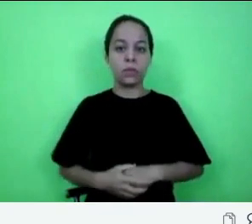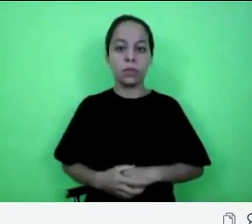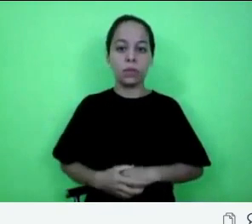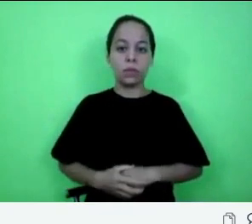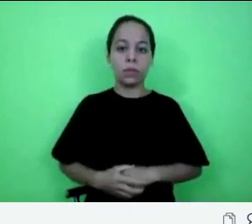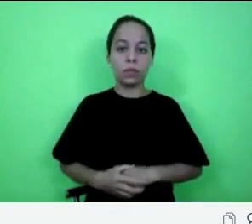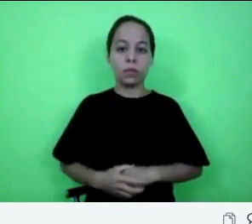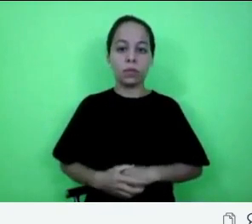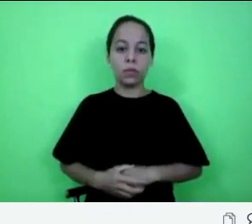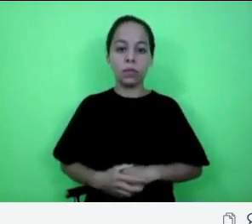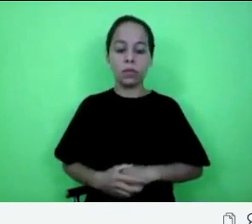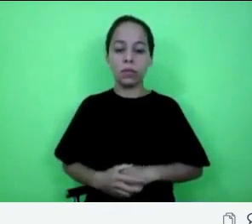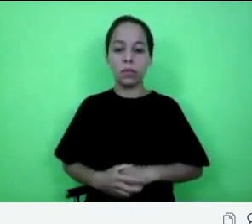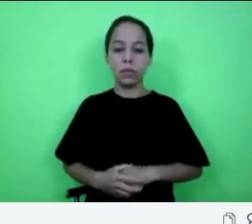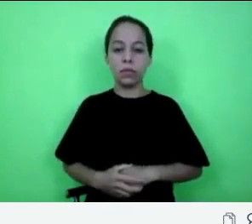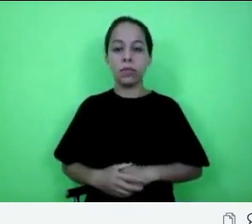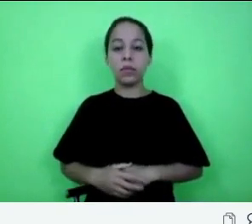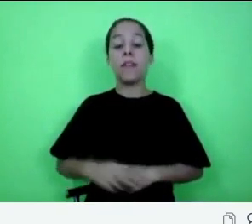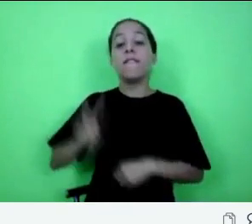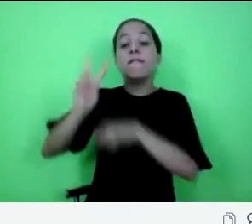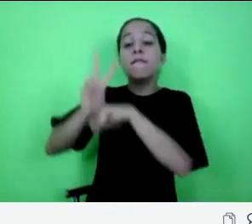Número de vagas 28.